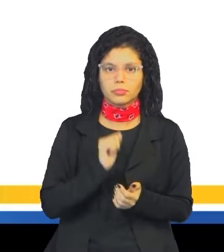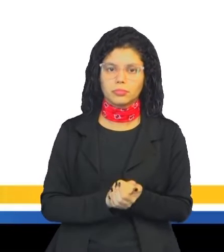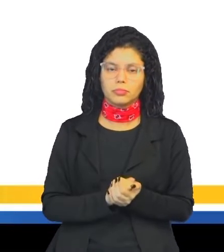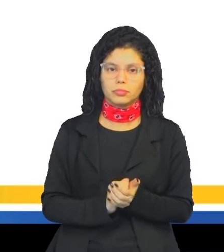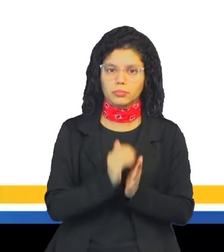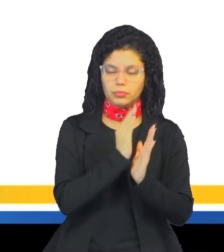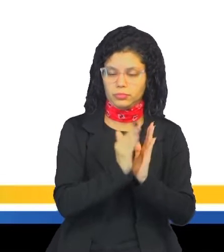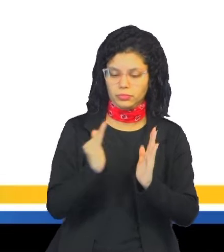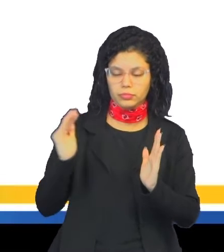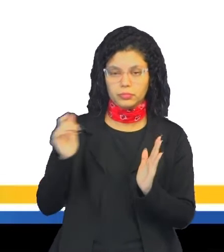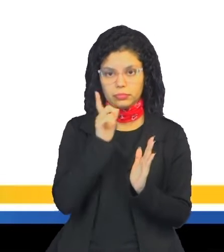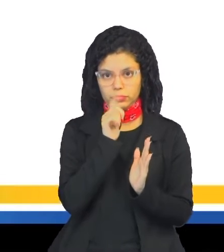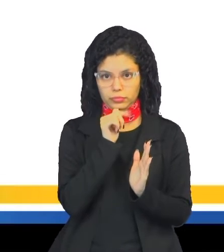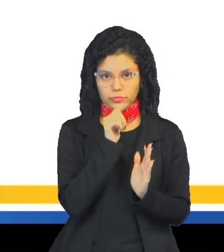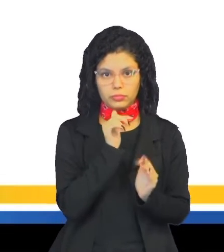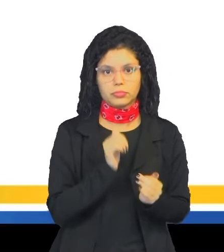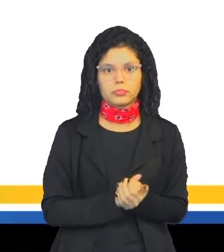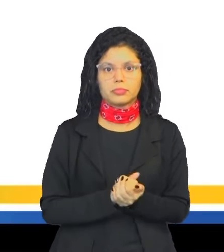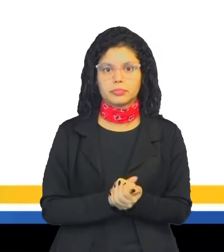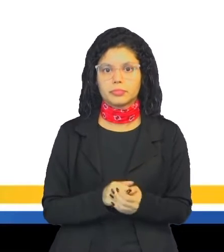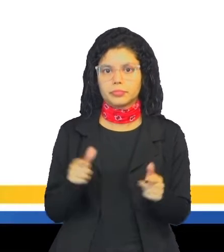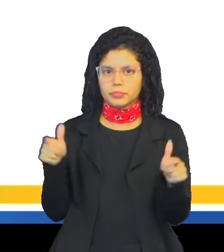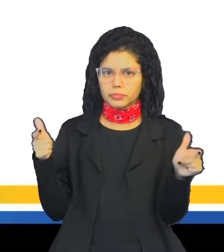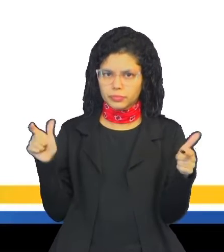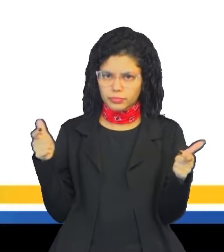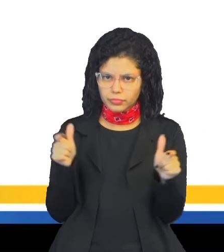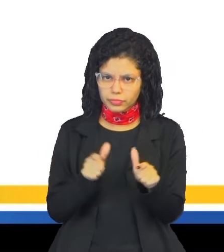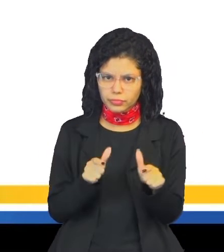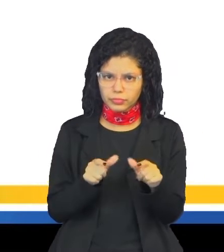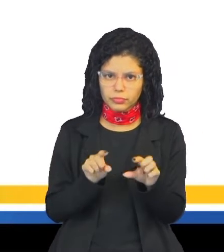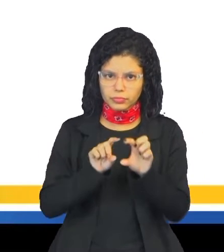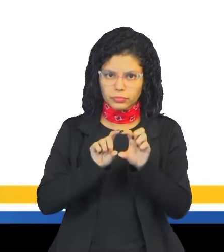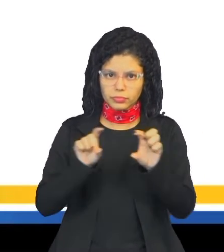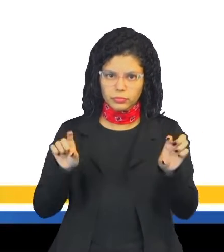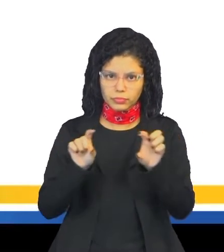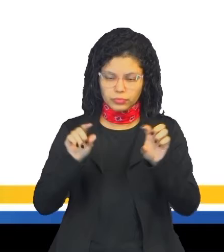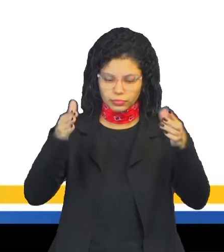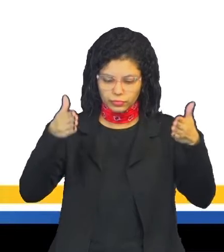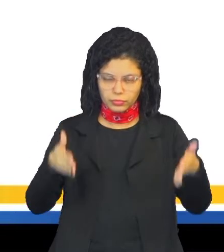de água e mantimentos. E essa pequena parte, essa pequena linha aí,